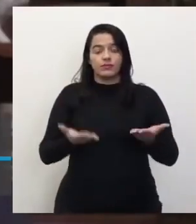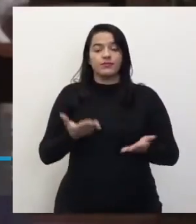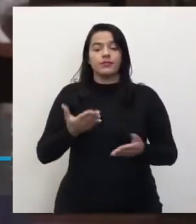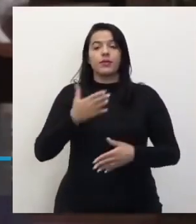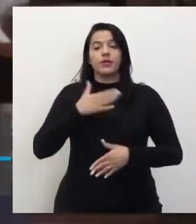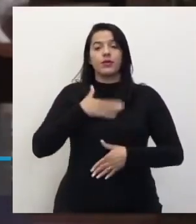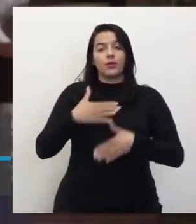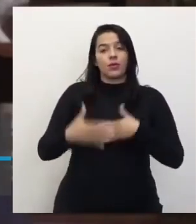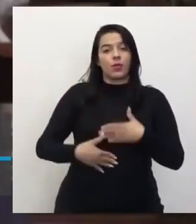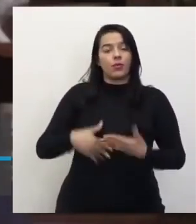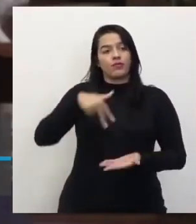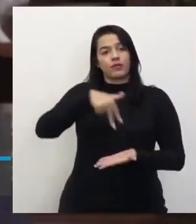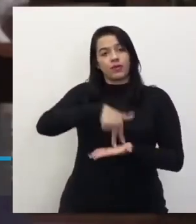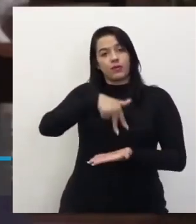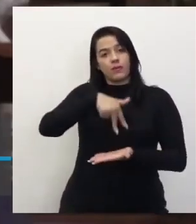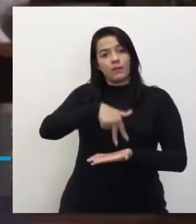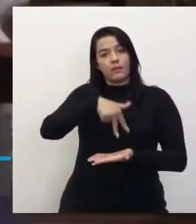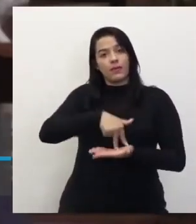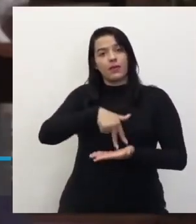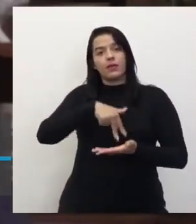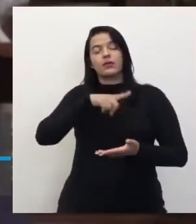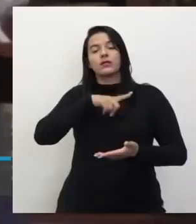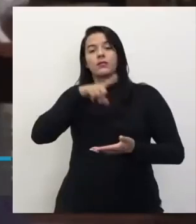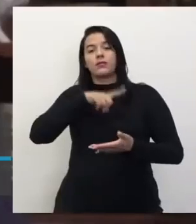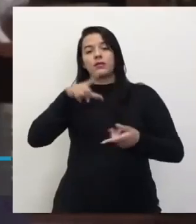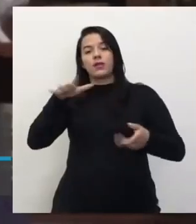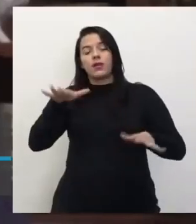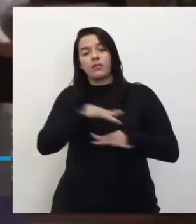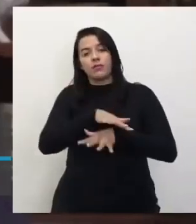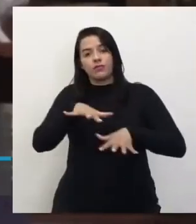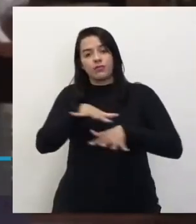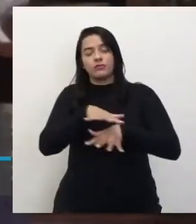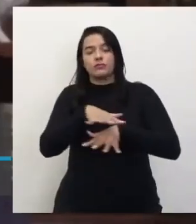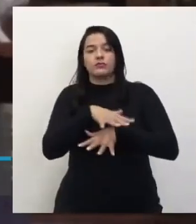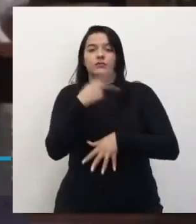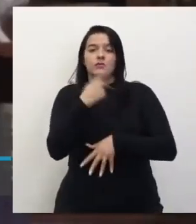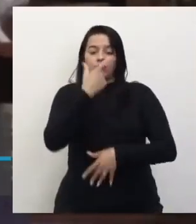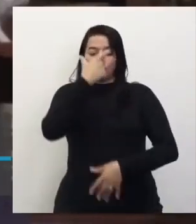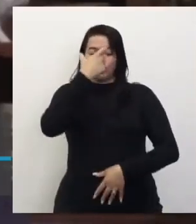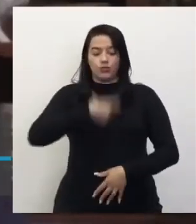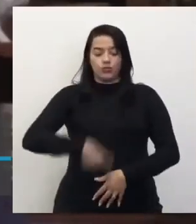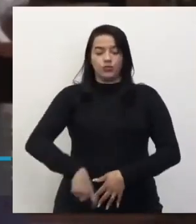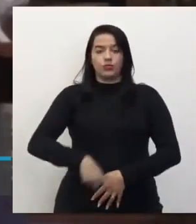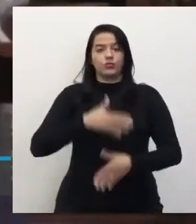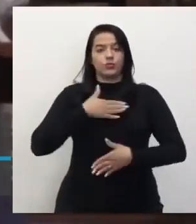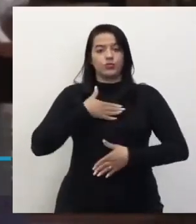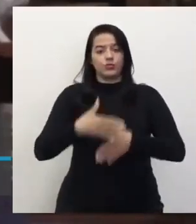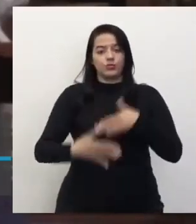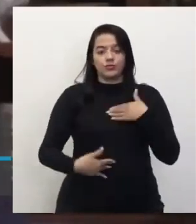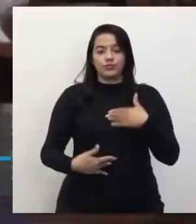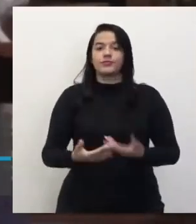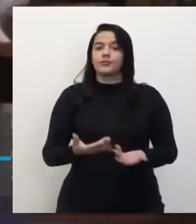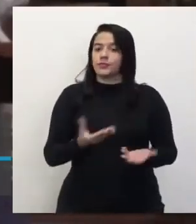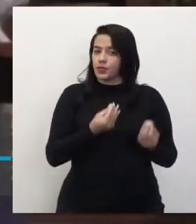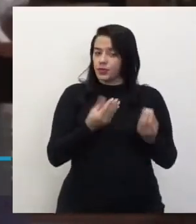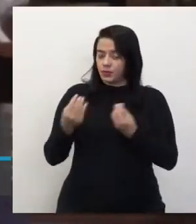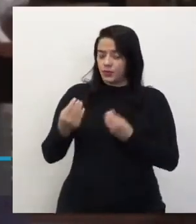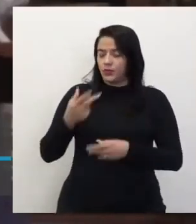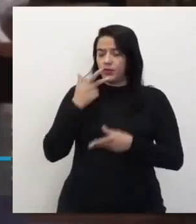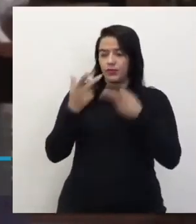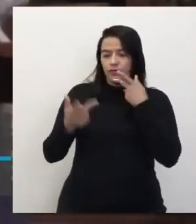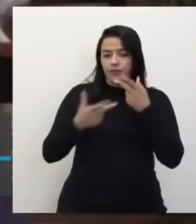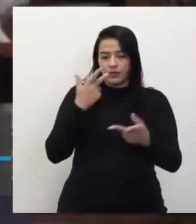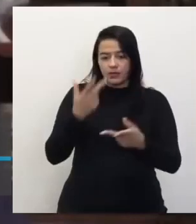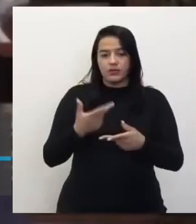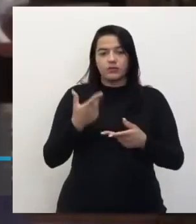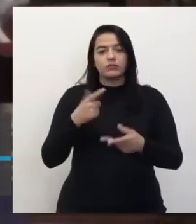corpo em pé e fazer a movimentação dele. Então, muita gente falando a respeito disso, de